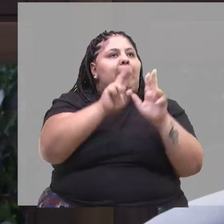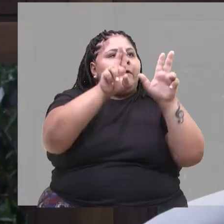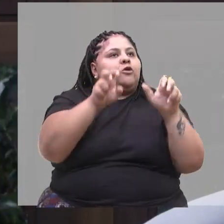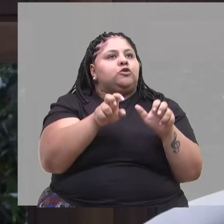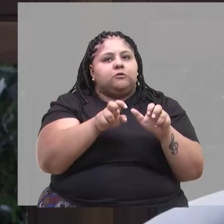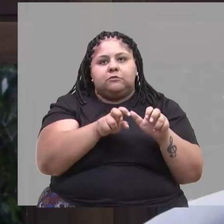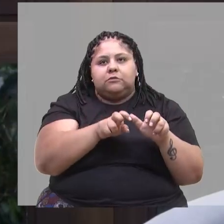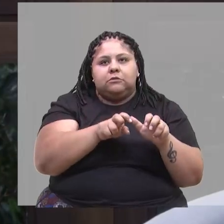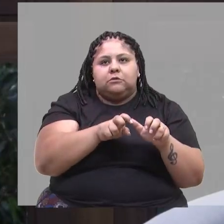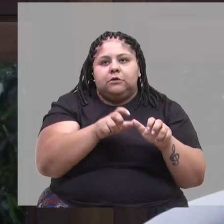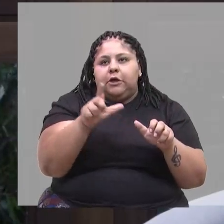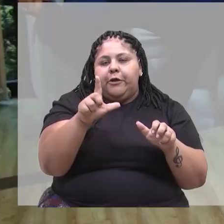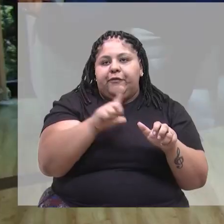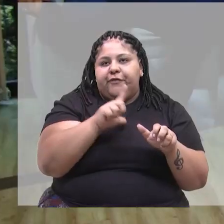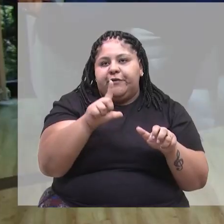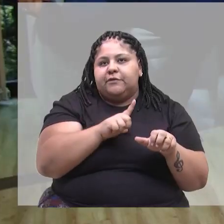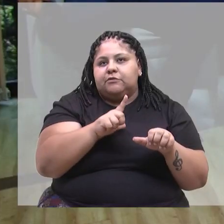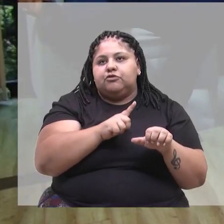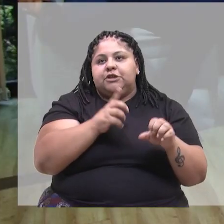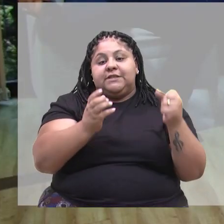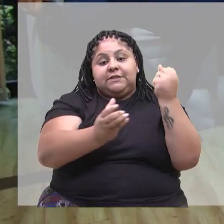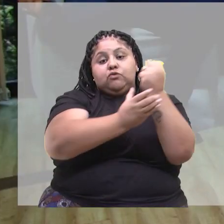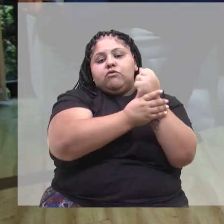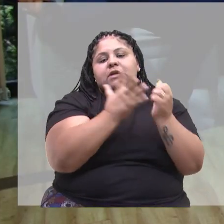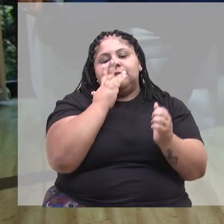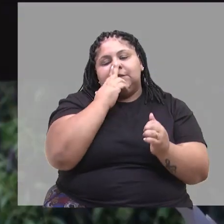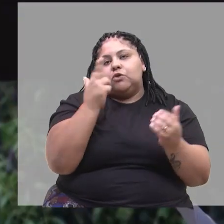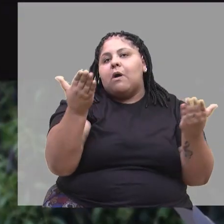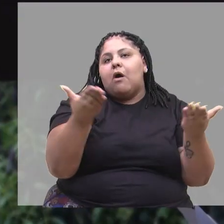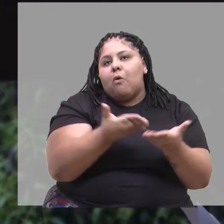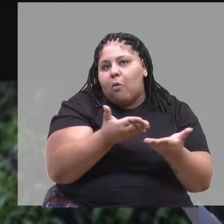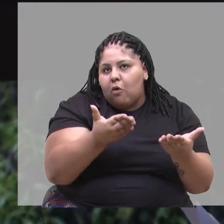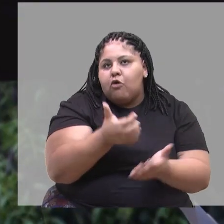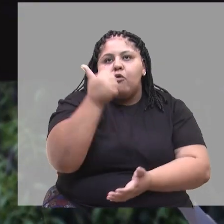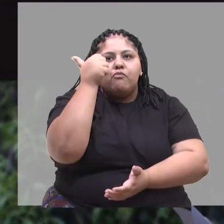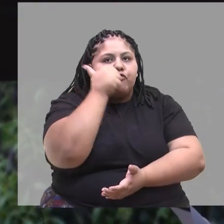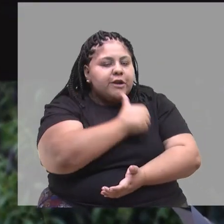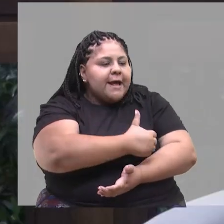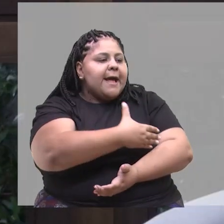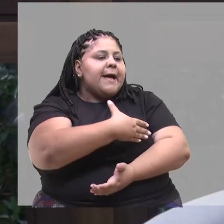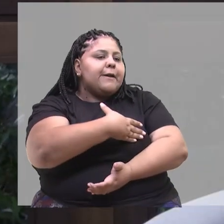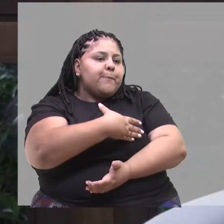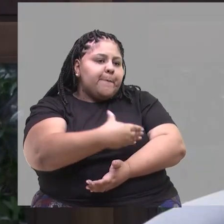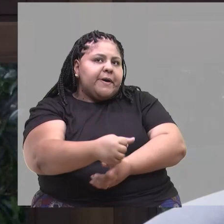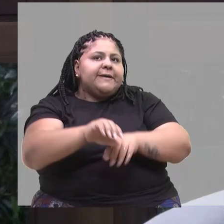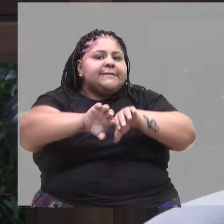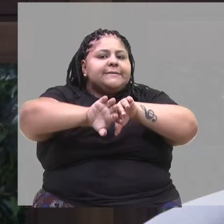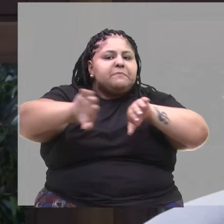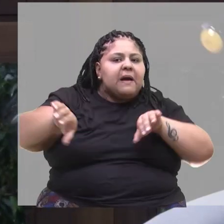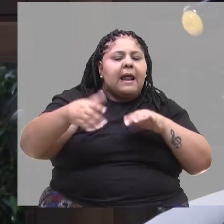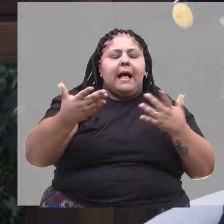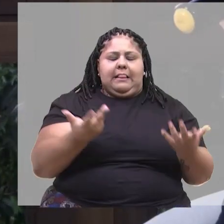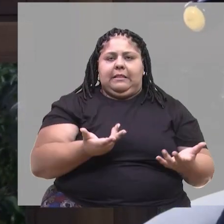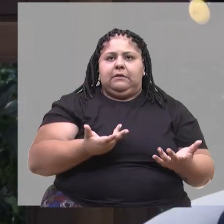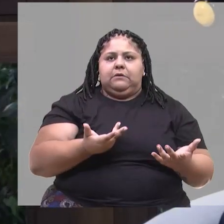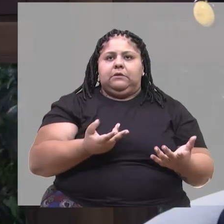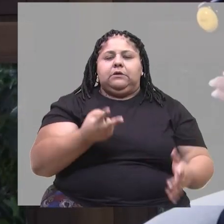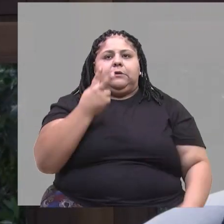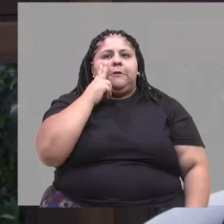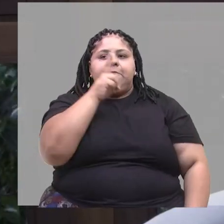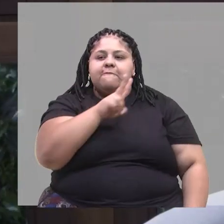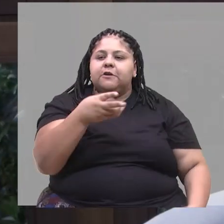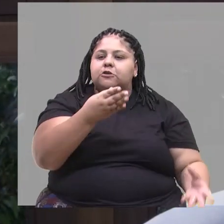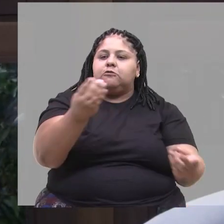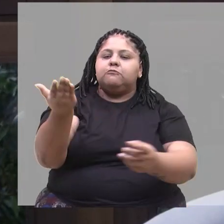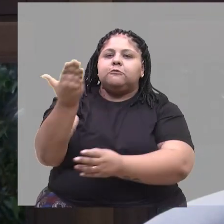não tinha, talvez, a cancha que eu tenho hoje, não tinha a segurança que eu tenho hoje, né? Mulher, mãe, separada, empoderadíssima, e